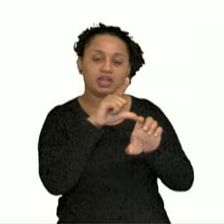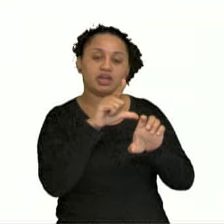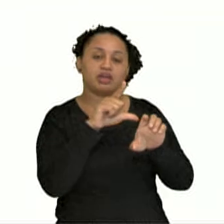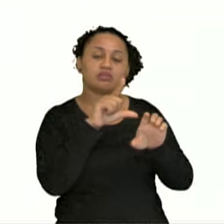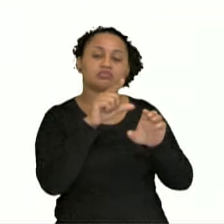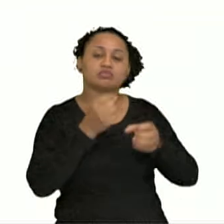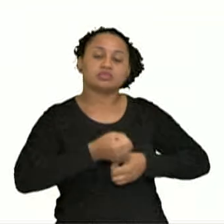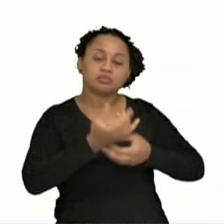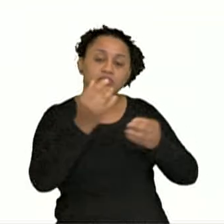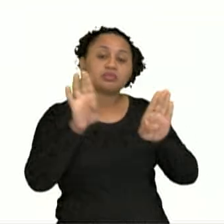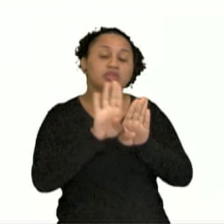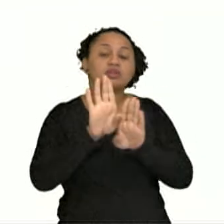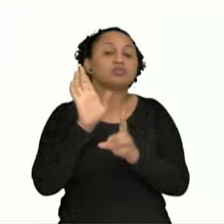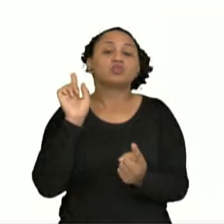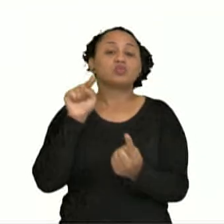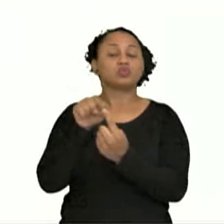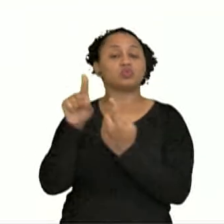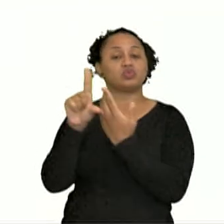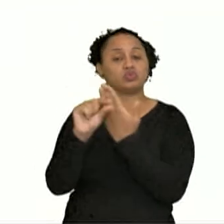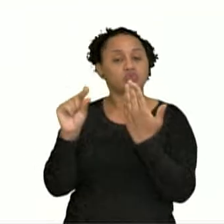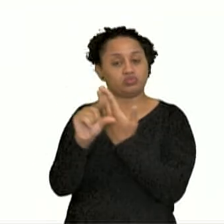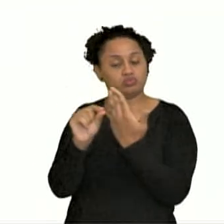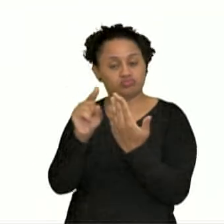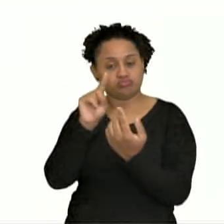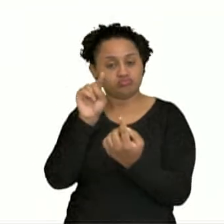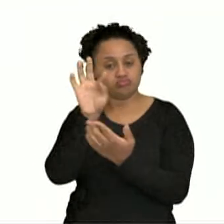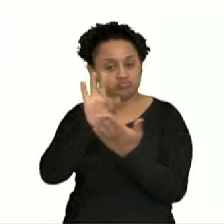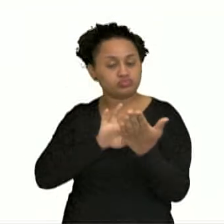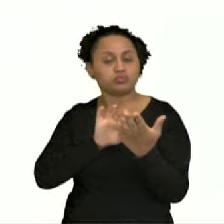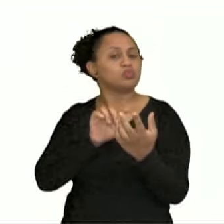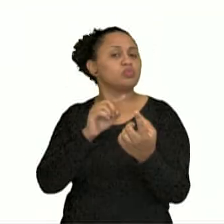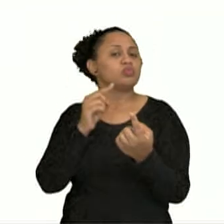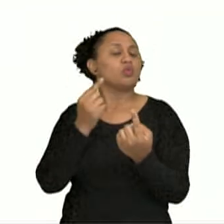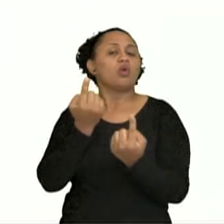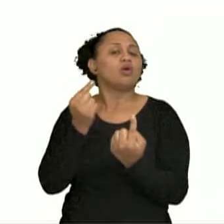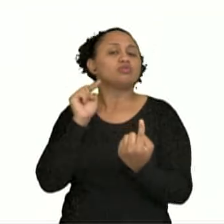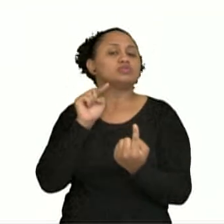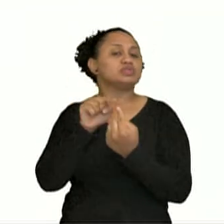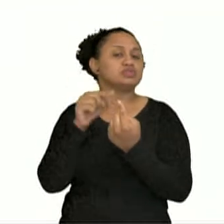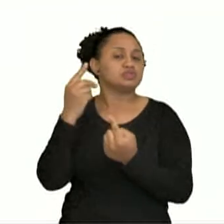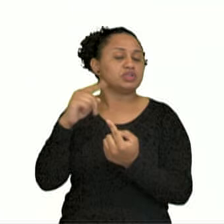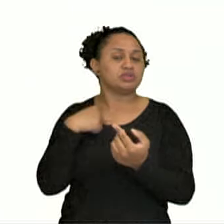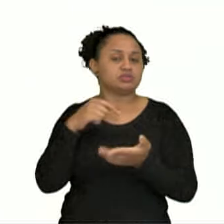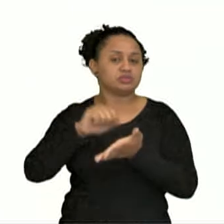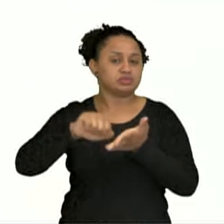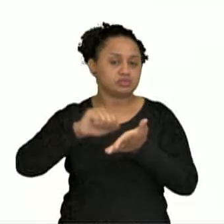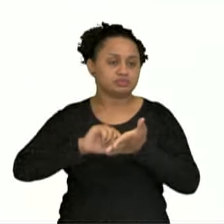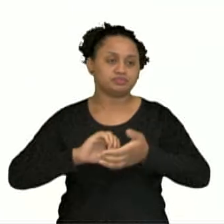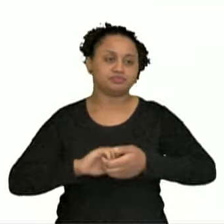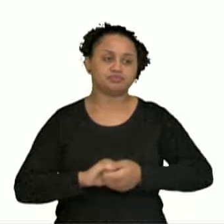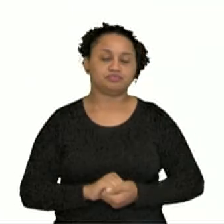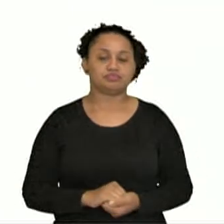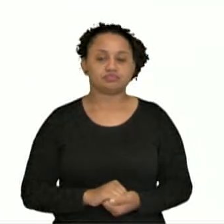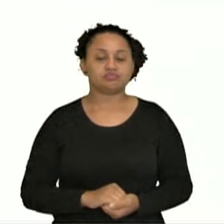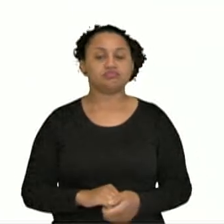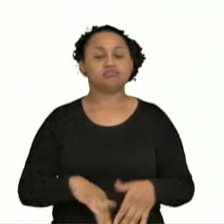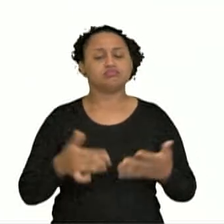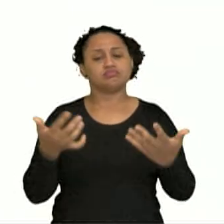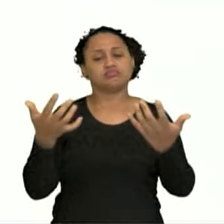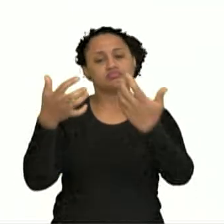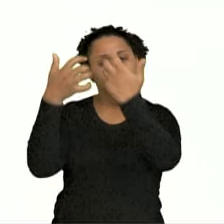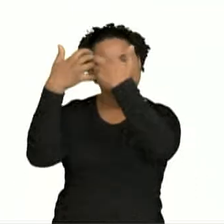intenção do autor do texto, né? Qual foi a intenção do autor naquele depoimento, ok? Uma